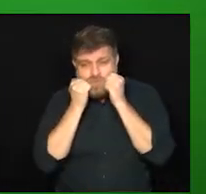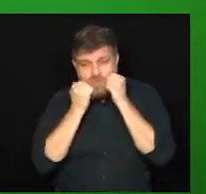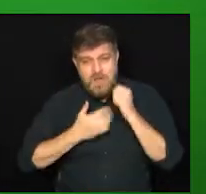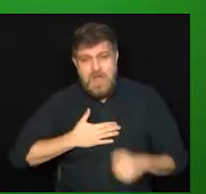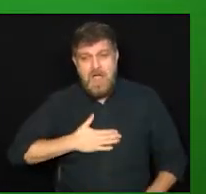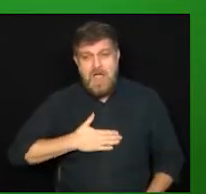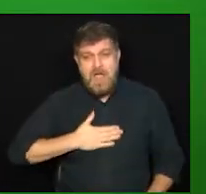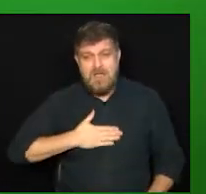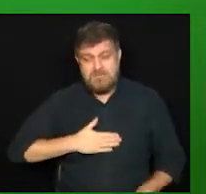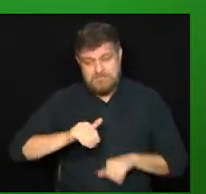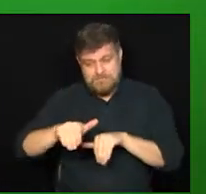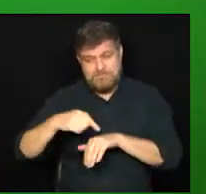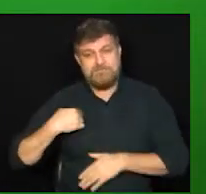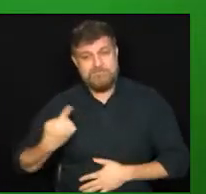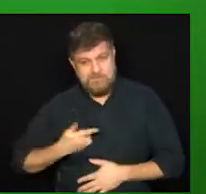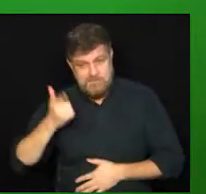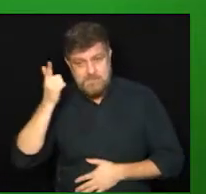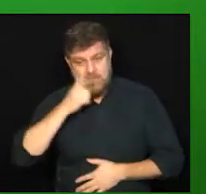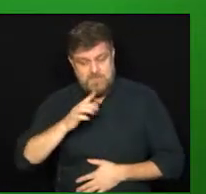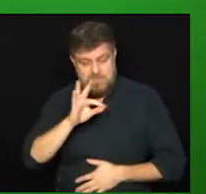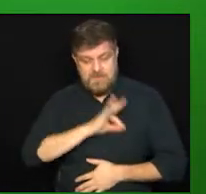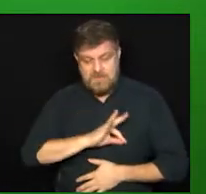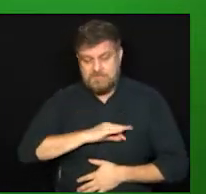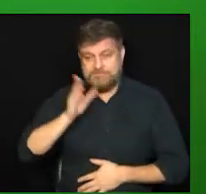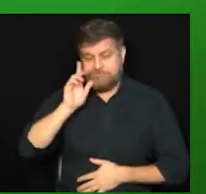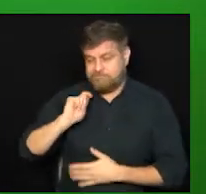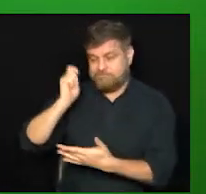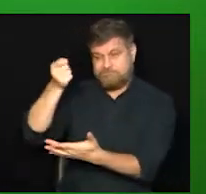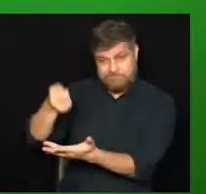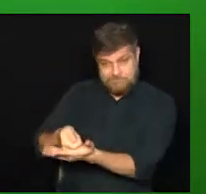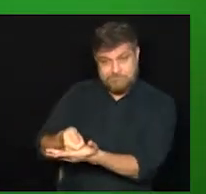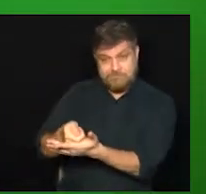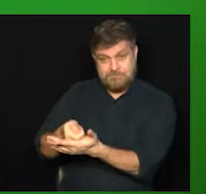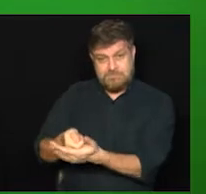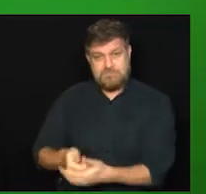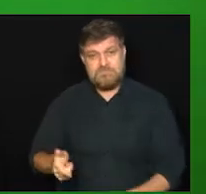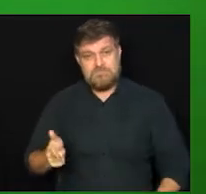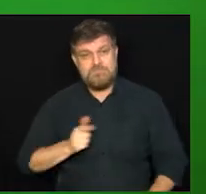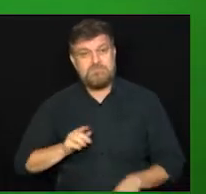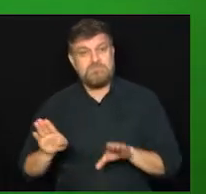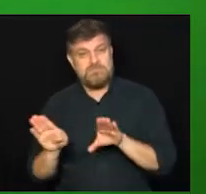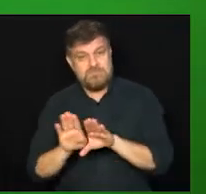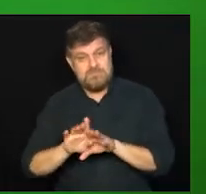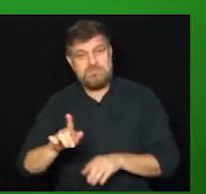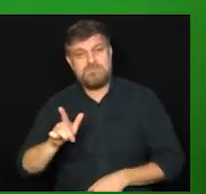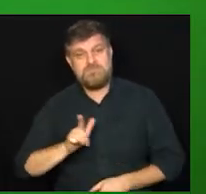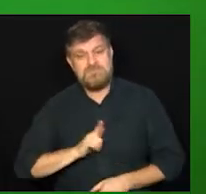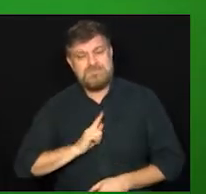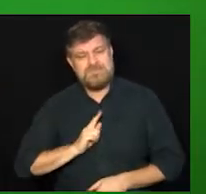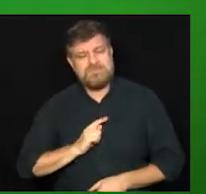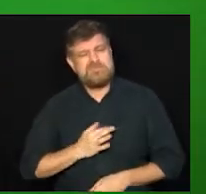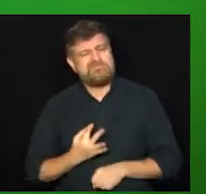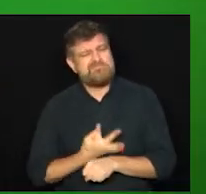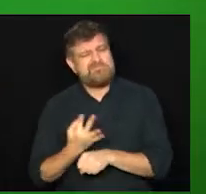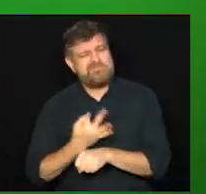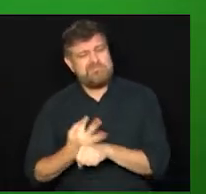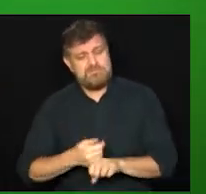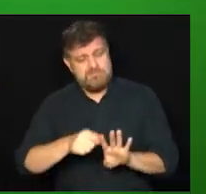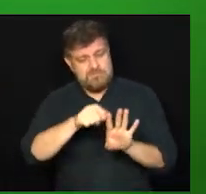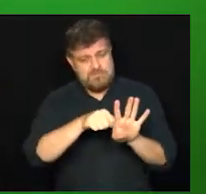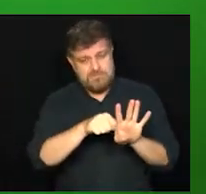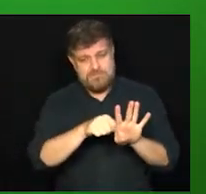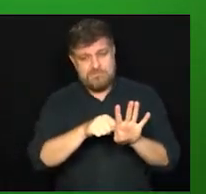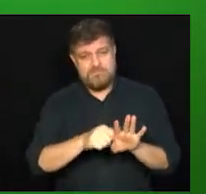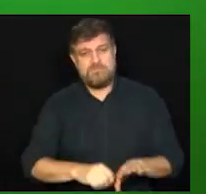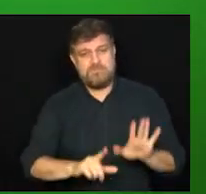consiga apagar o salário desses funcionários, né? E, além disso, segurar por mais 4 meses, que é o que a